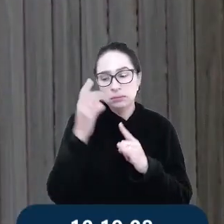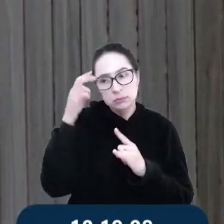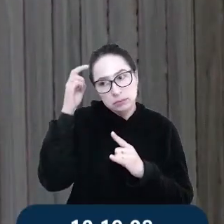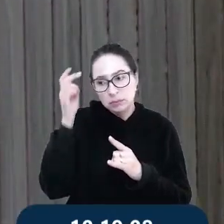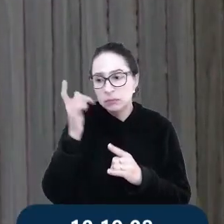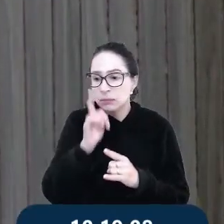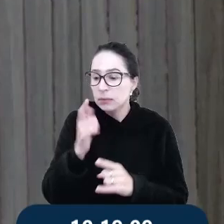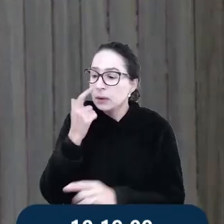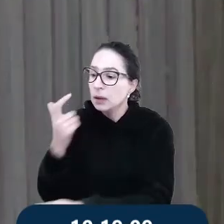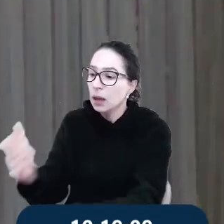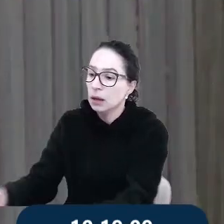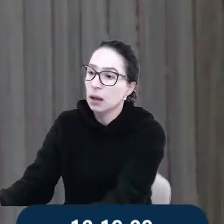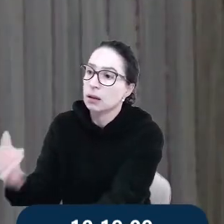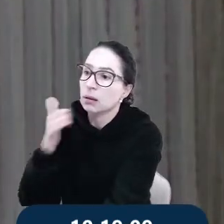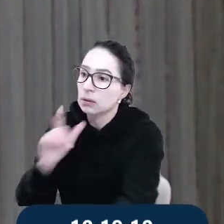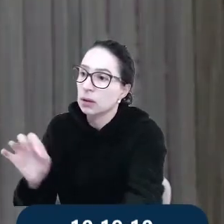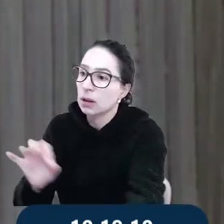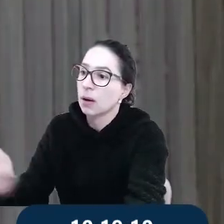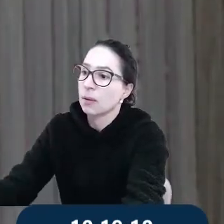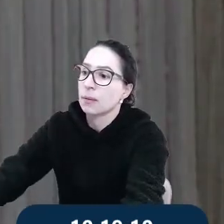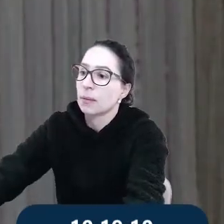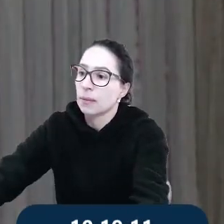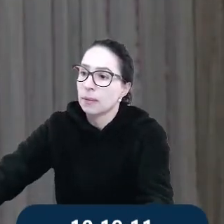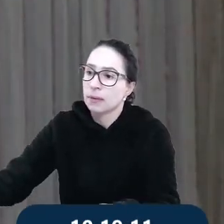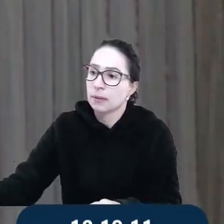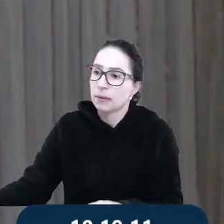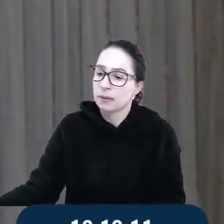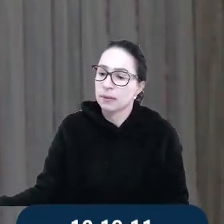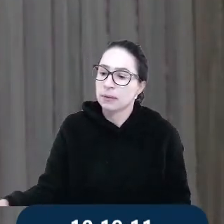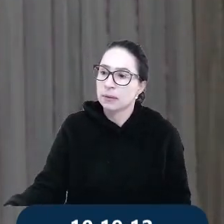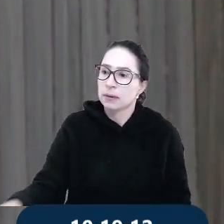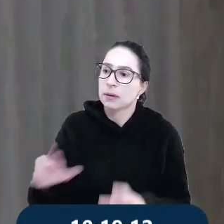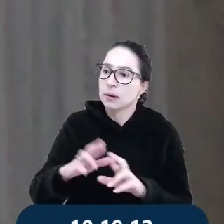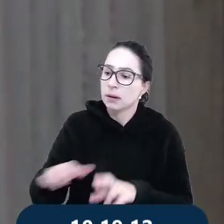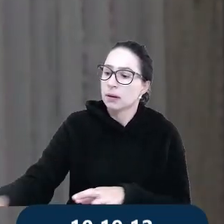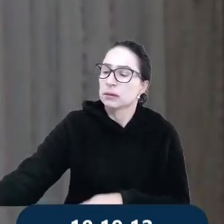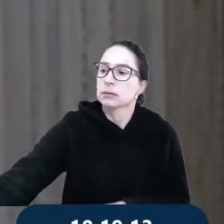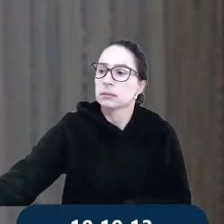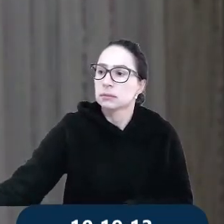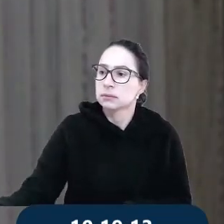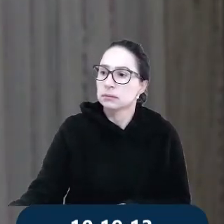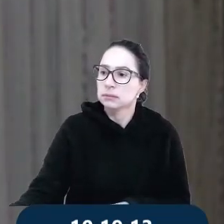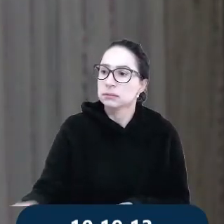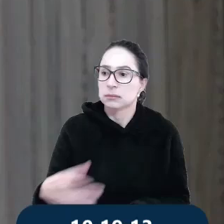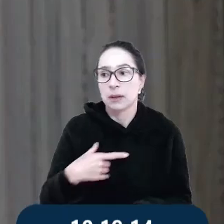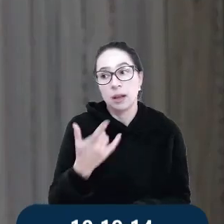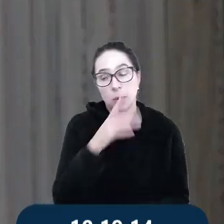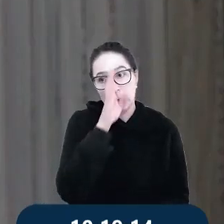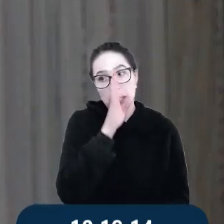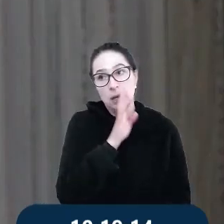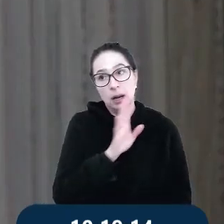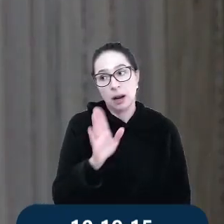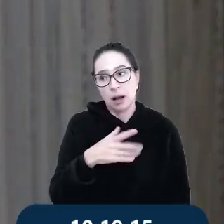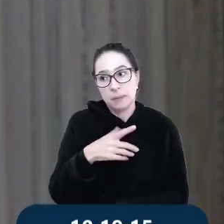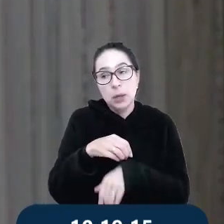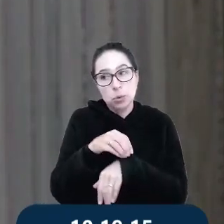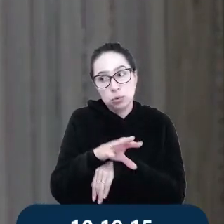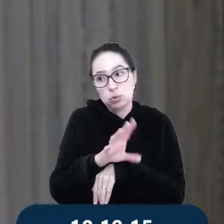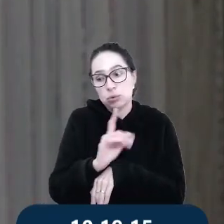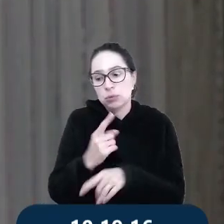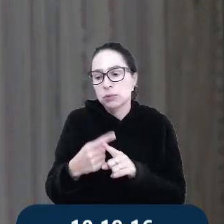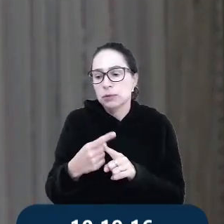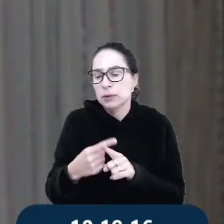projeto naquela região. Também é de graça essa sugestão aí. Porque, ninguém suporta